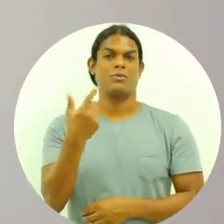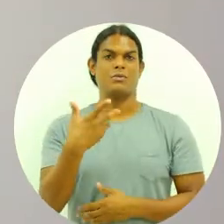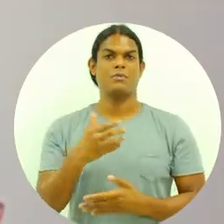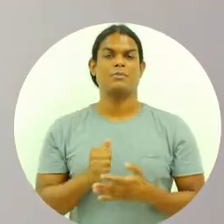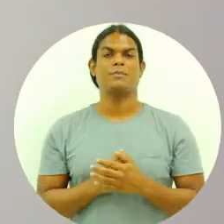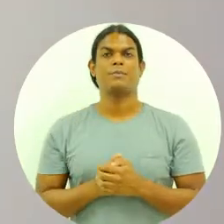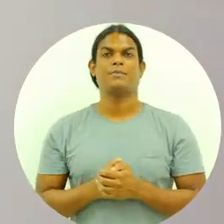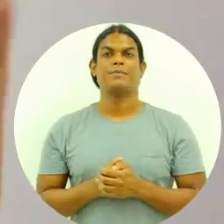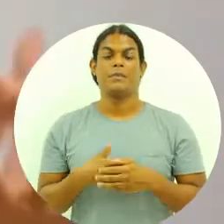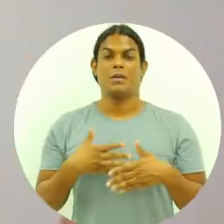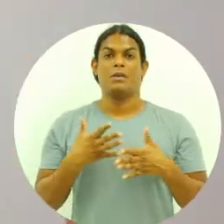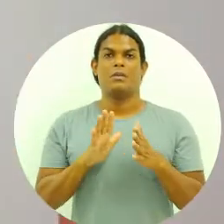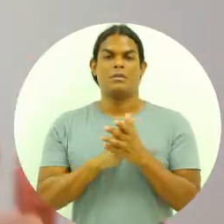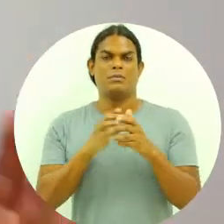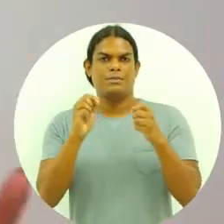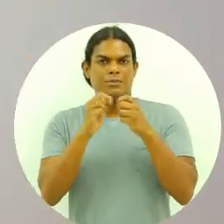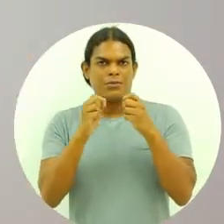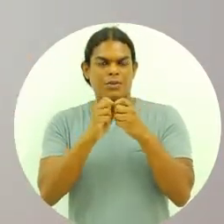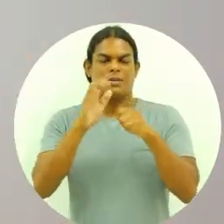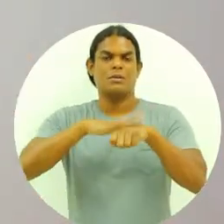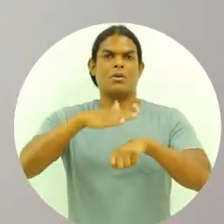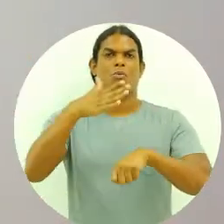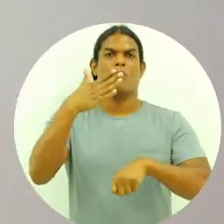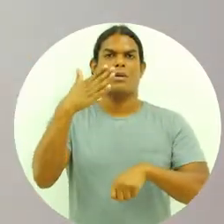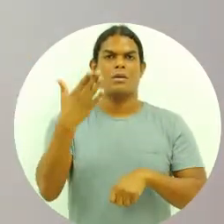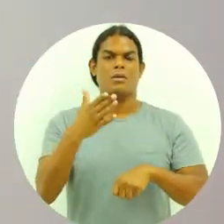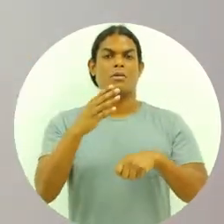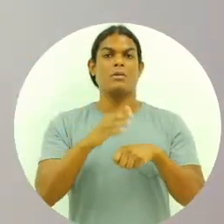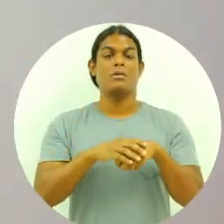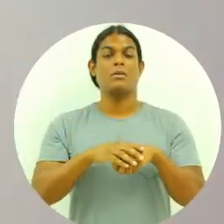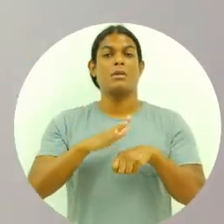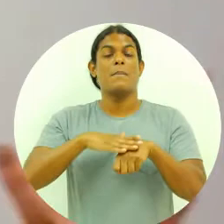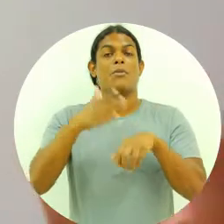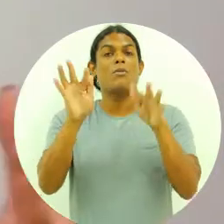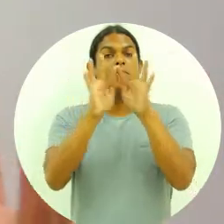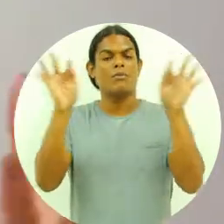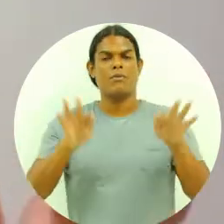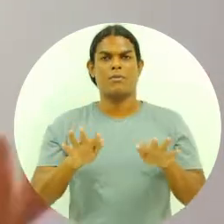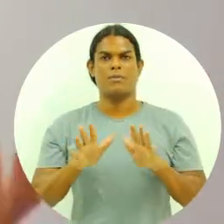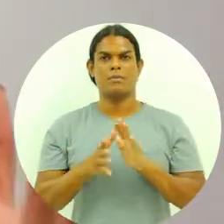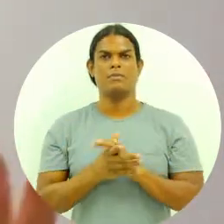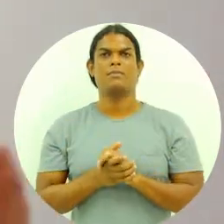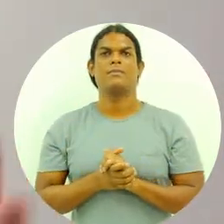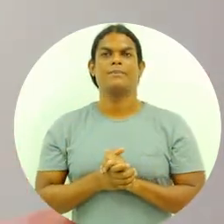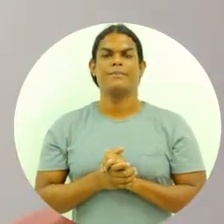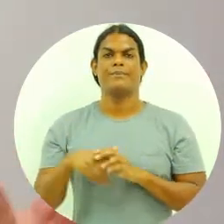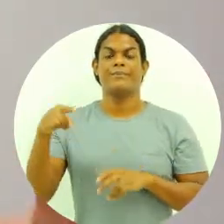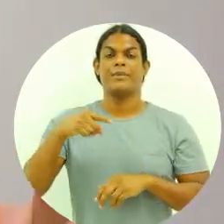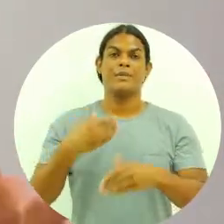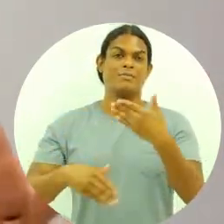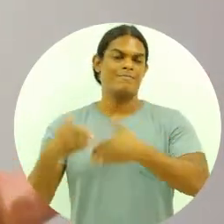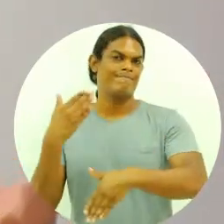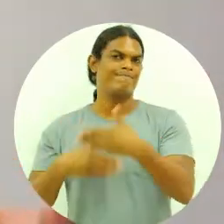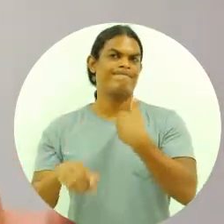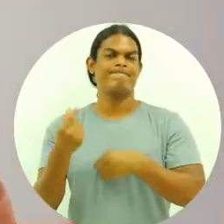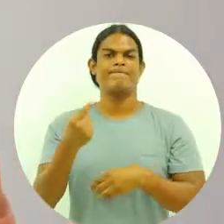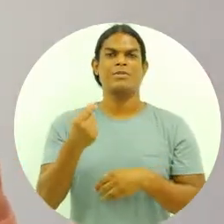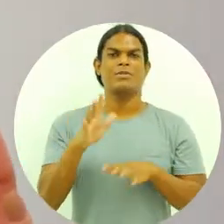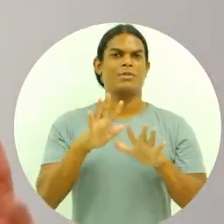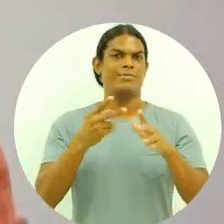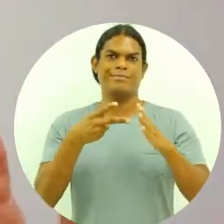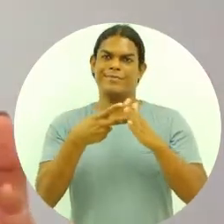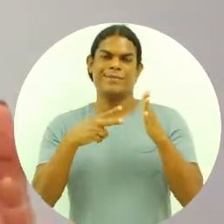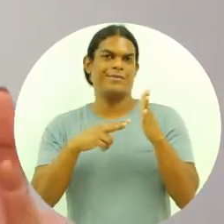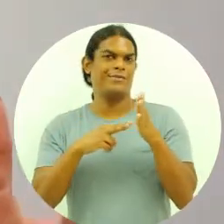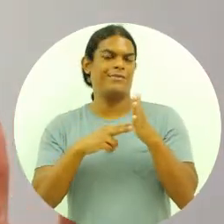seja, fazer o melhor da melhor maneira possível. Essa relação custo-benefício nem sempre é pelo menor preço, às vezes